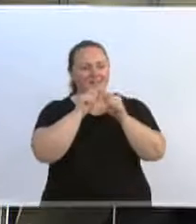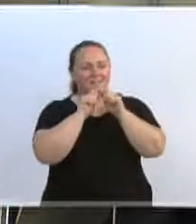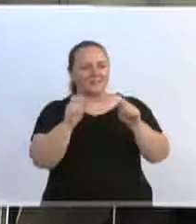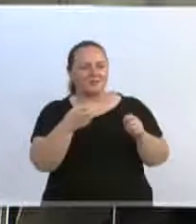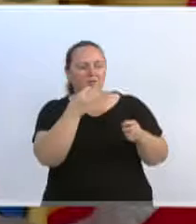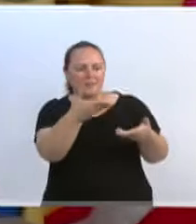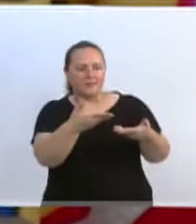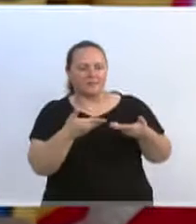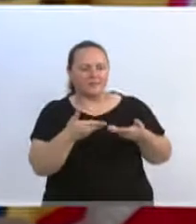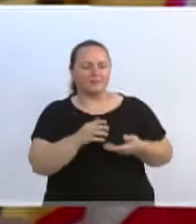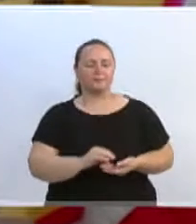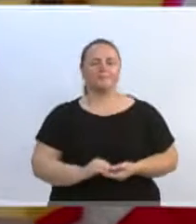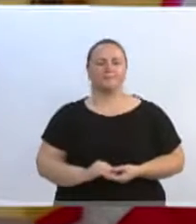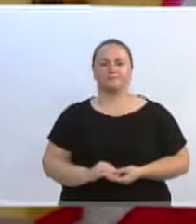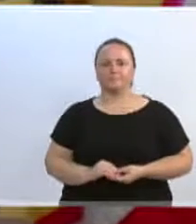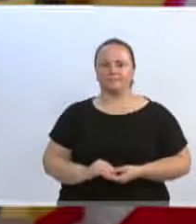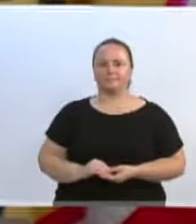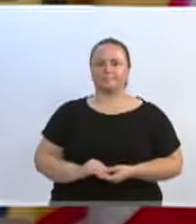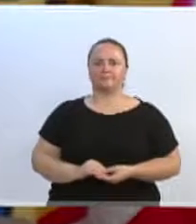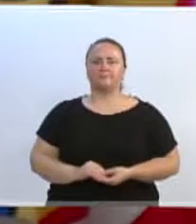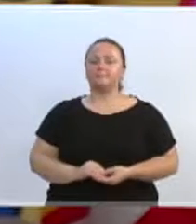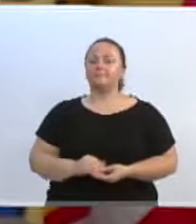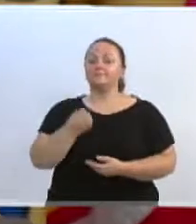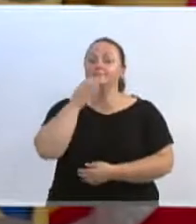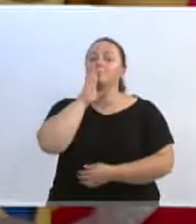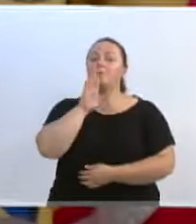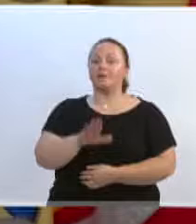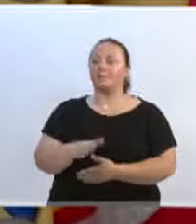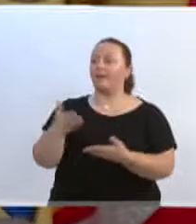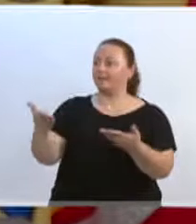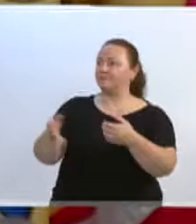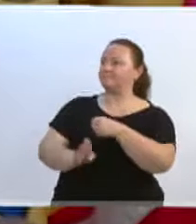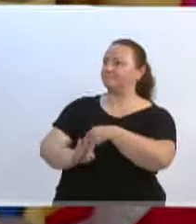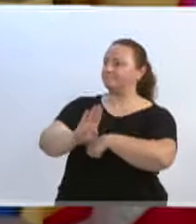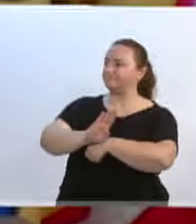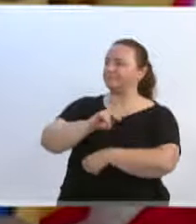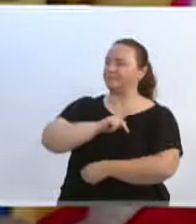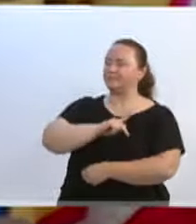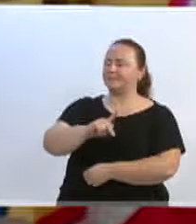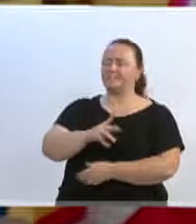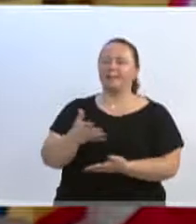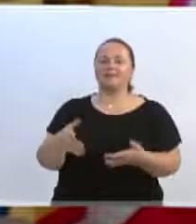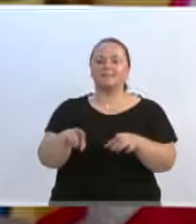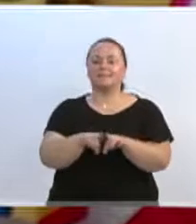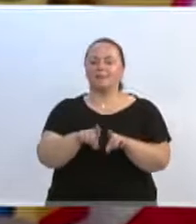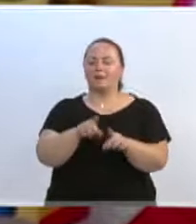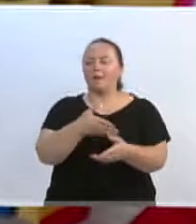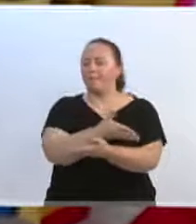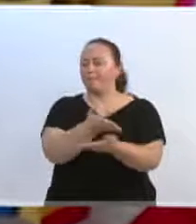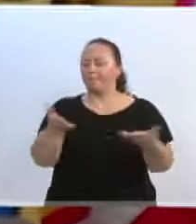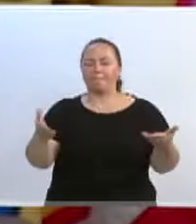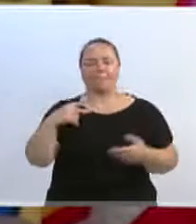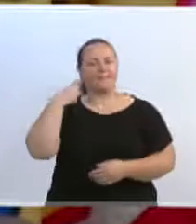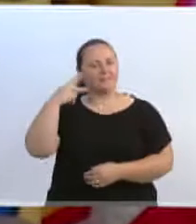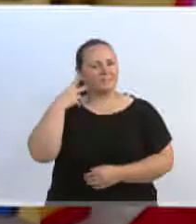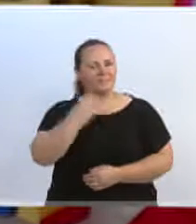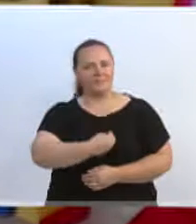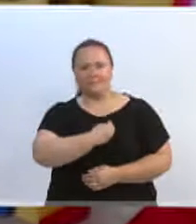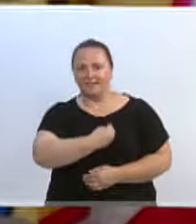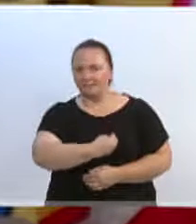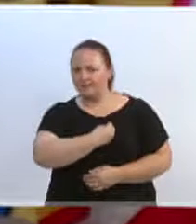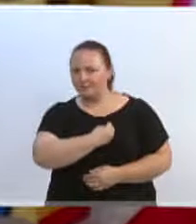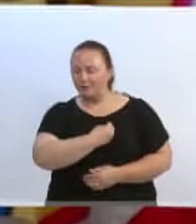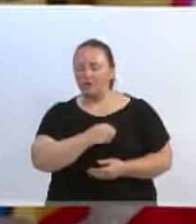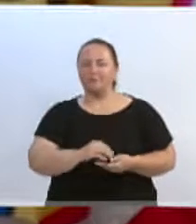Muito boa tarde, na qualidade hoje de presidente, o vereador Zeca Bombeiro. Boa tarde a todos os vereadores aqui presentes, quem nos assiste aí pela